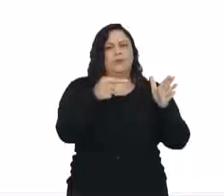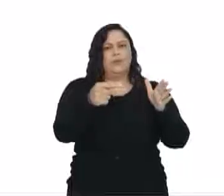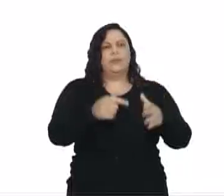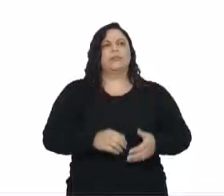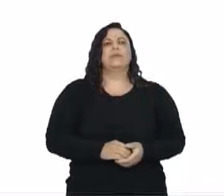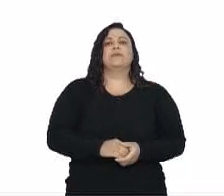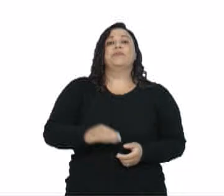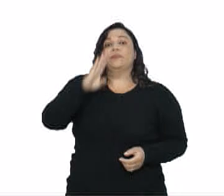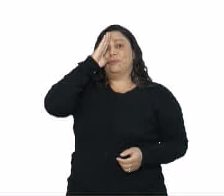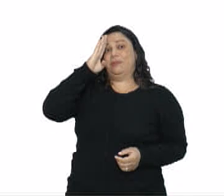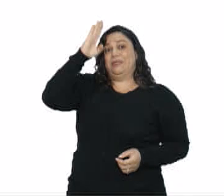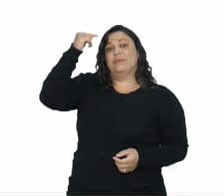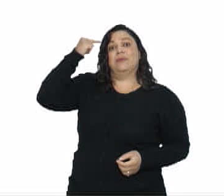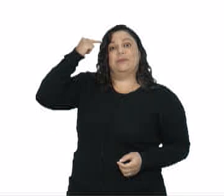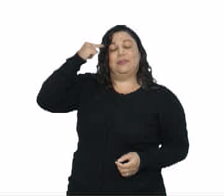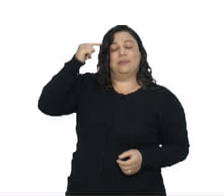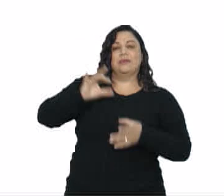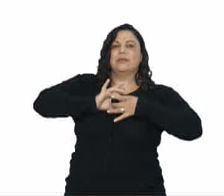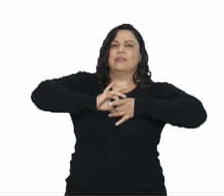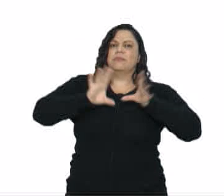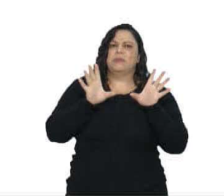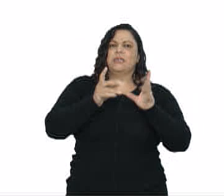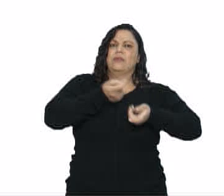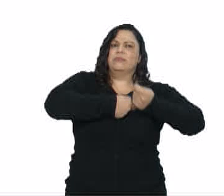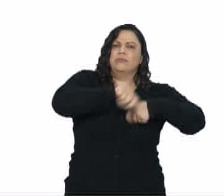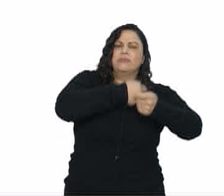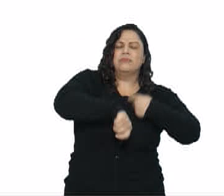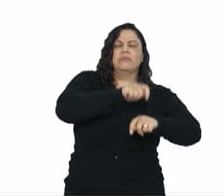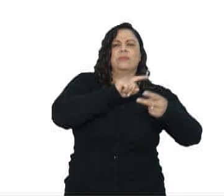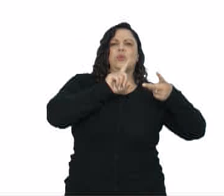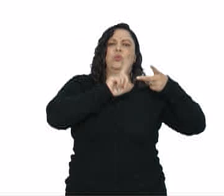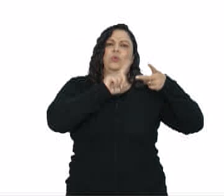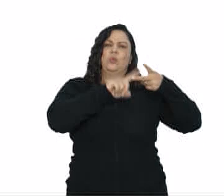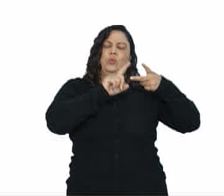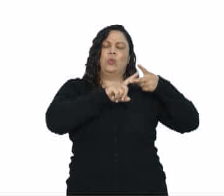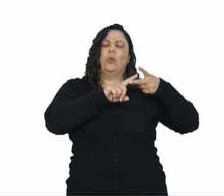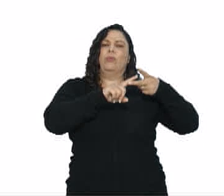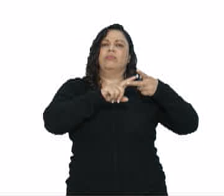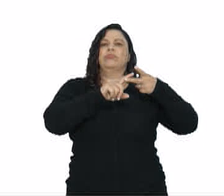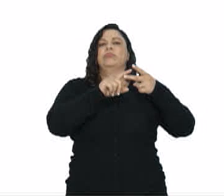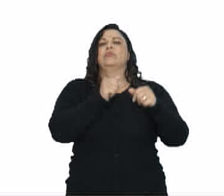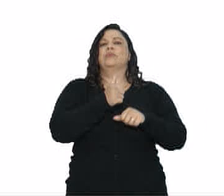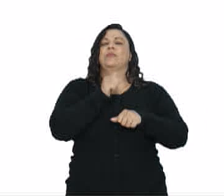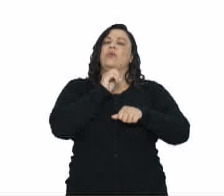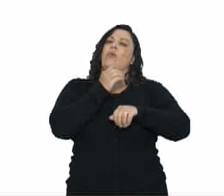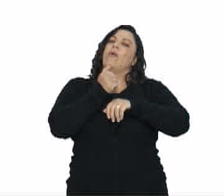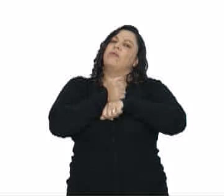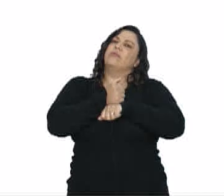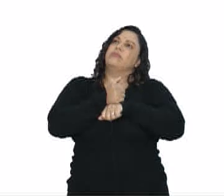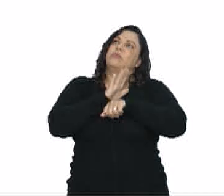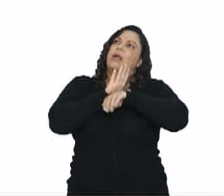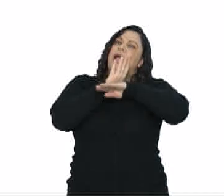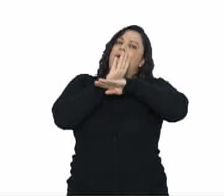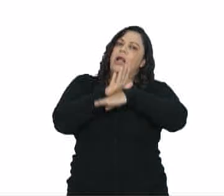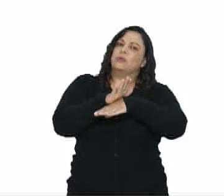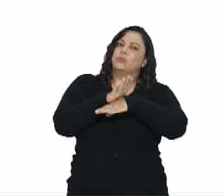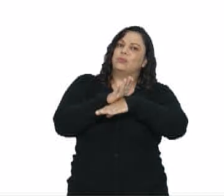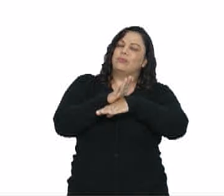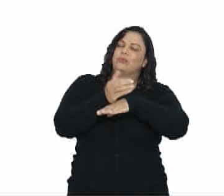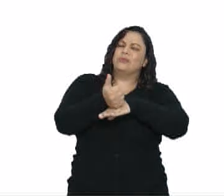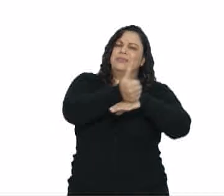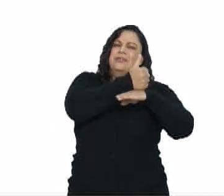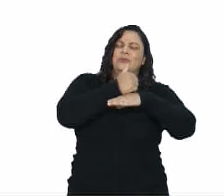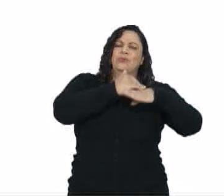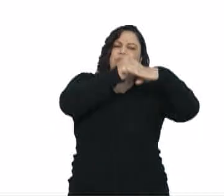principais pensamentos estão o liberalismo econômico, o socialismo, tanto o socialismo utópico quanto o socialismo científico, e o